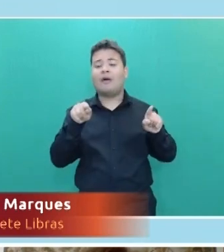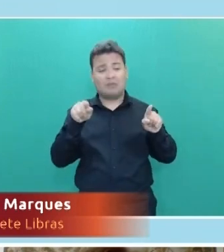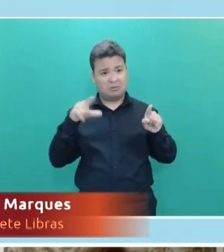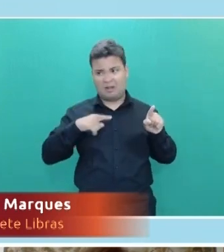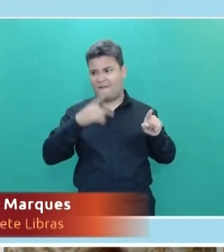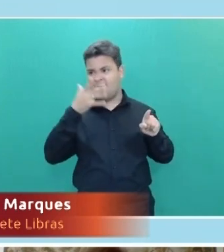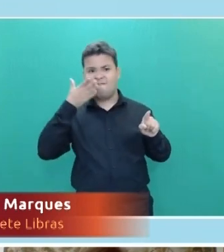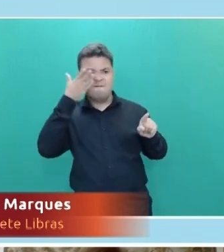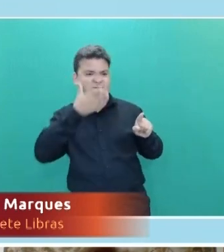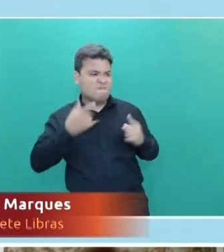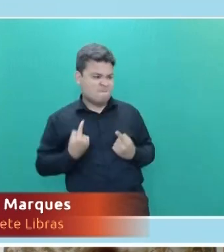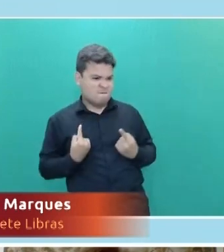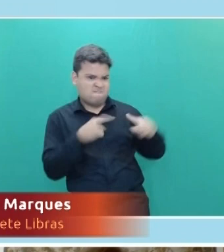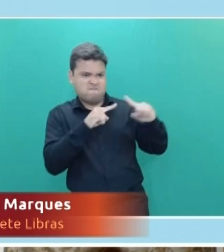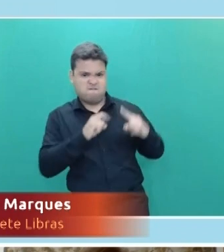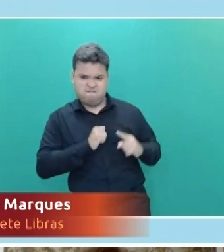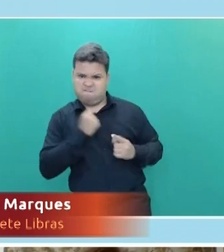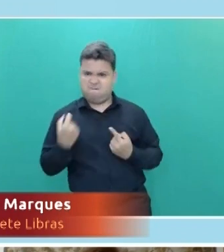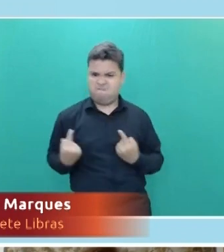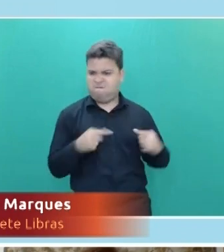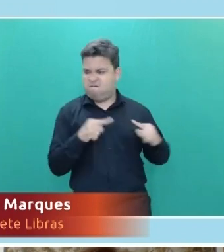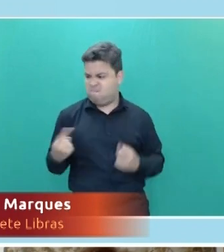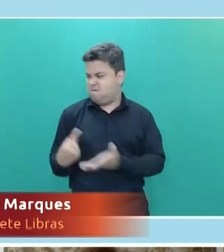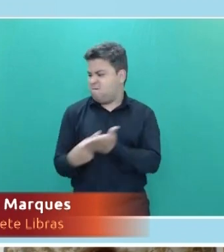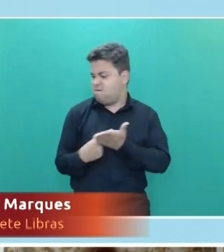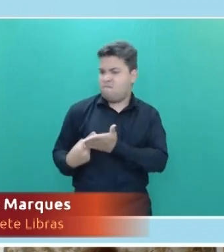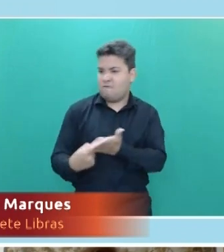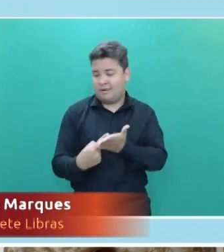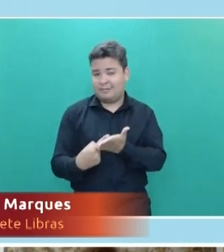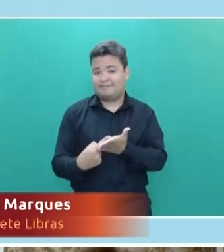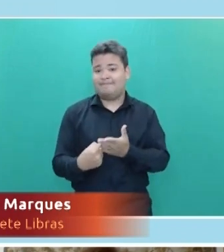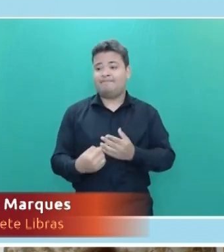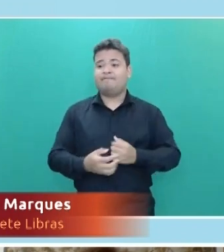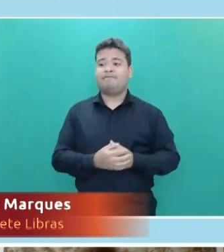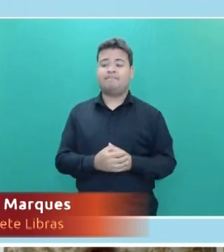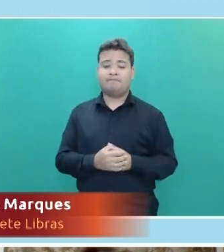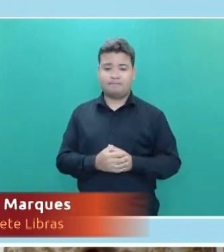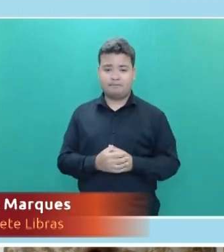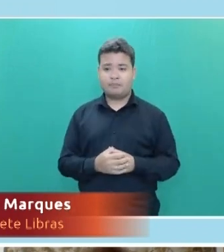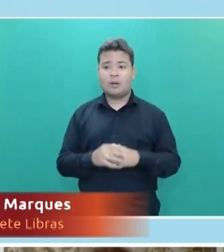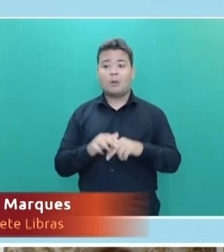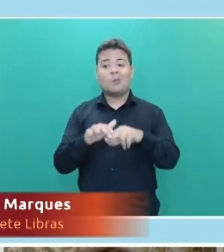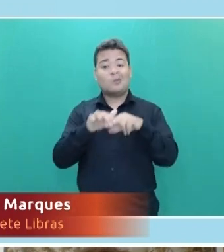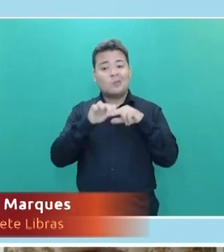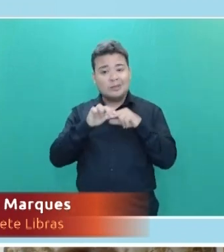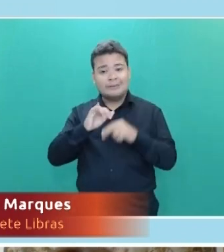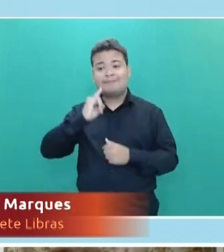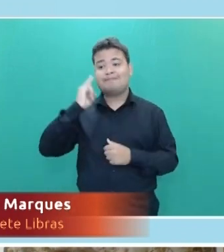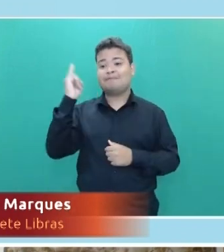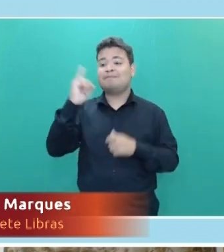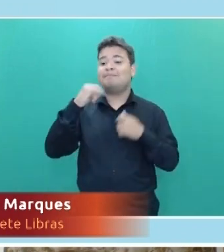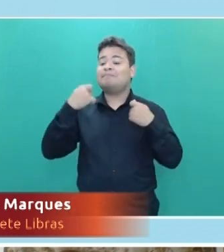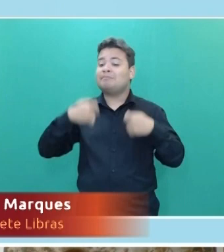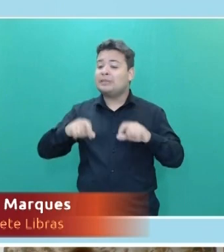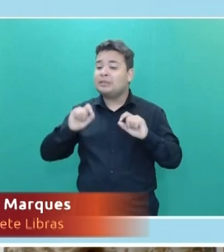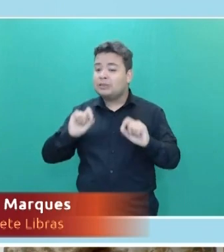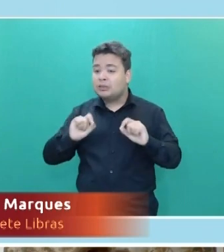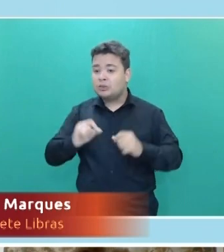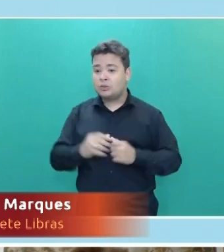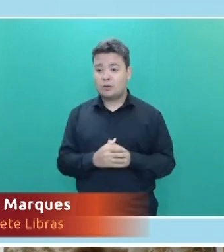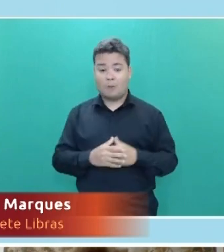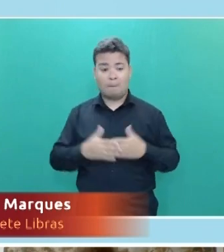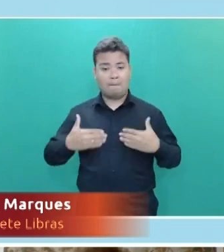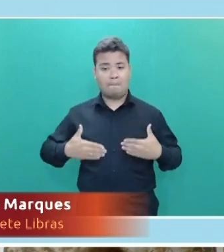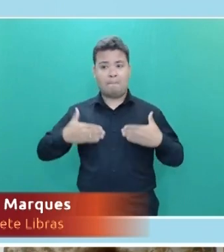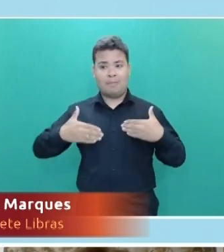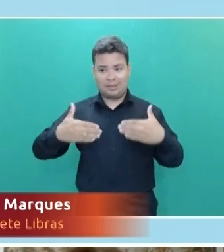ódio. E, portanto, eu acho que nesse sentido é preciso pensar, sim, o Ministério de